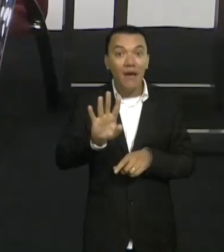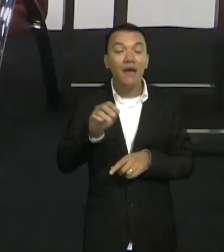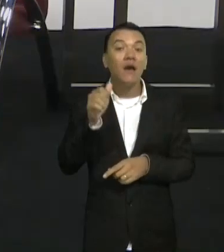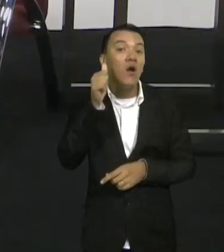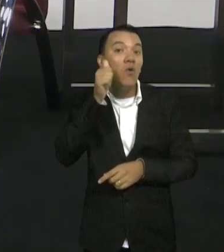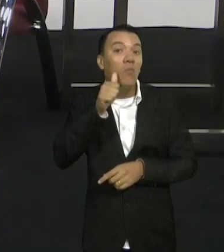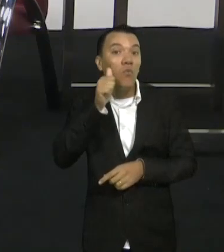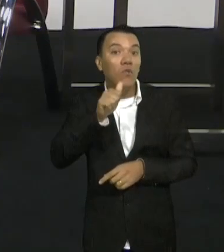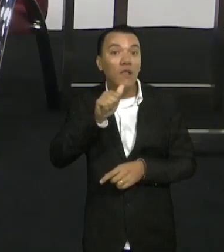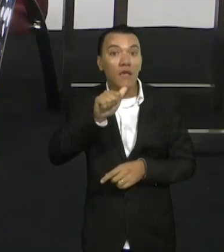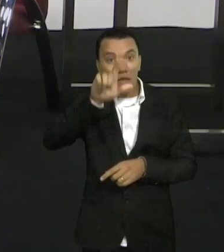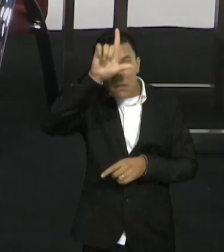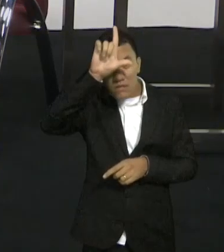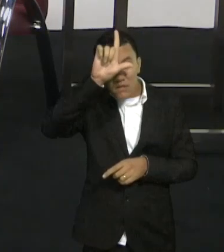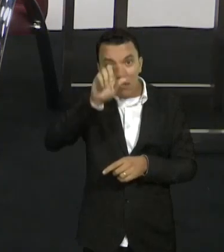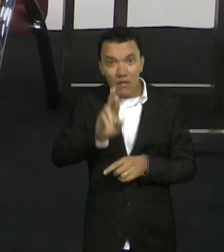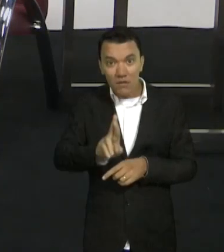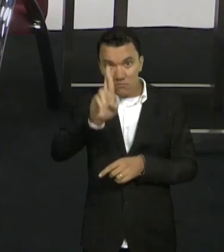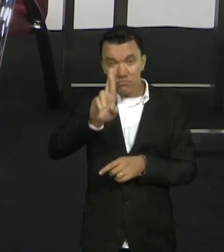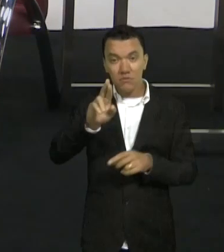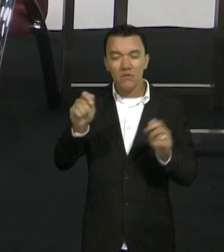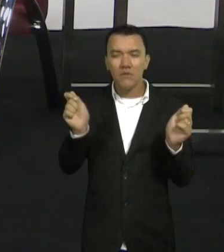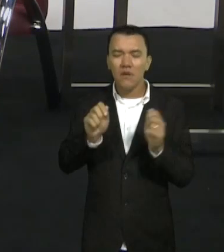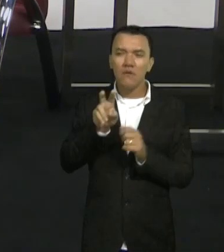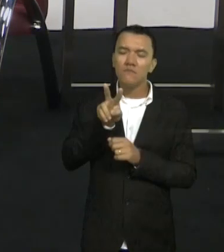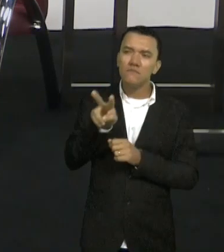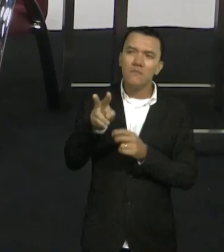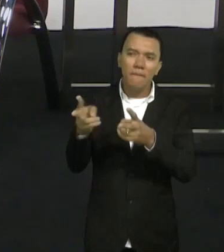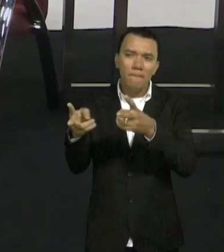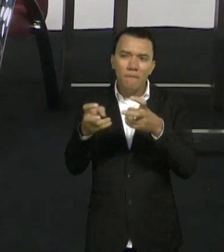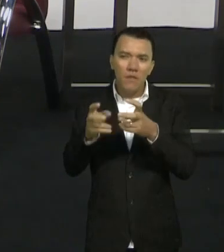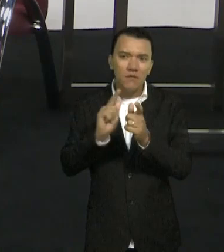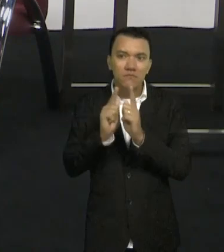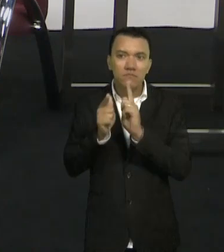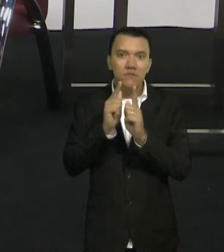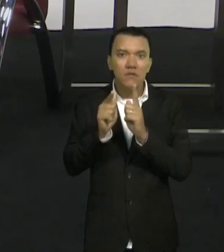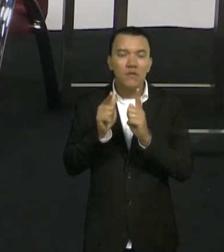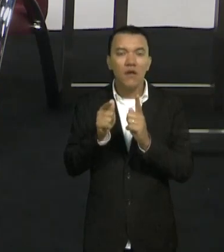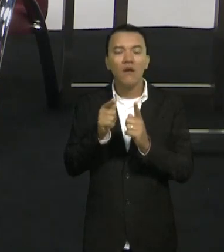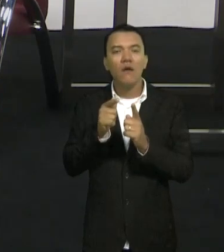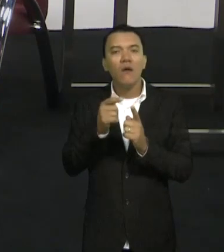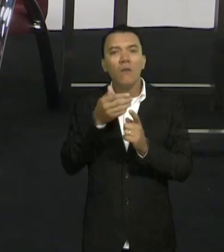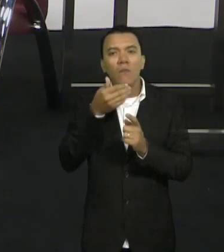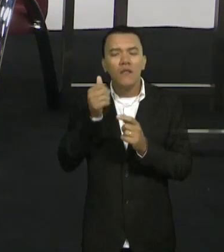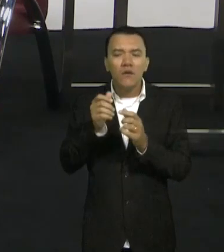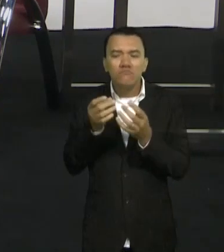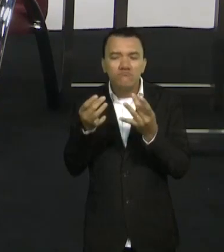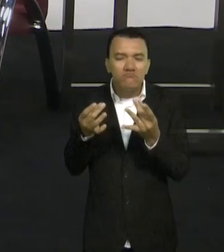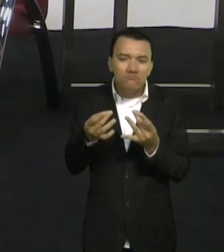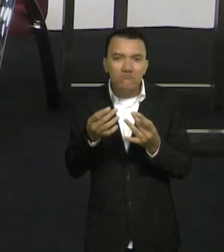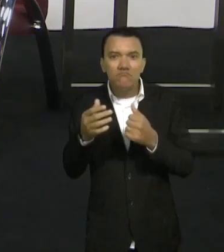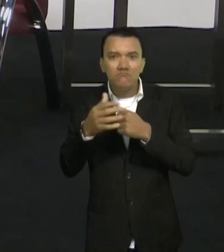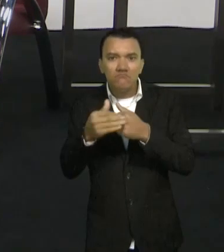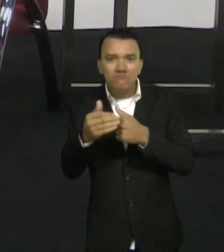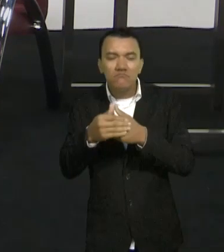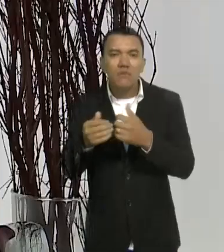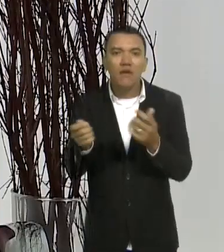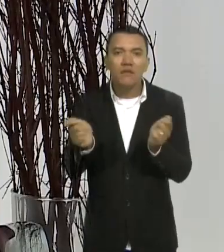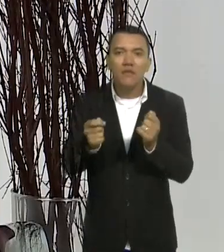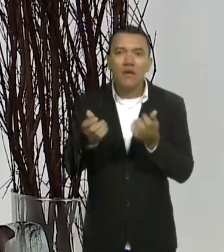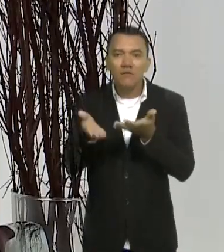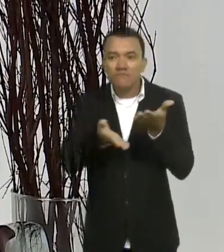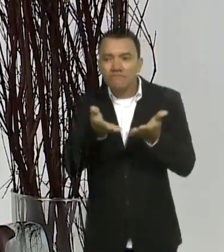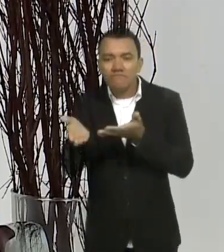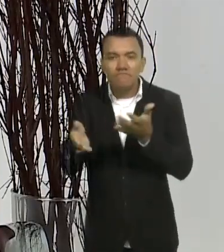na liderança, ela consegue observar, consegue gerir de uma forma Sim. mais cuidadosa, mais atenciosa e com um olho